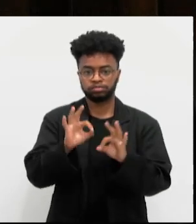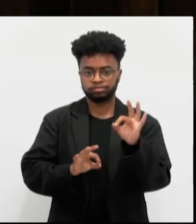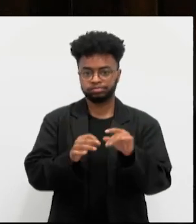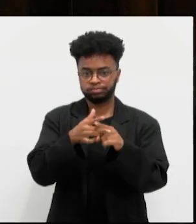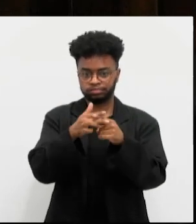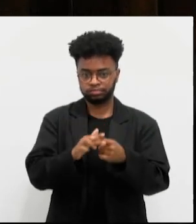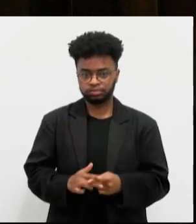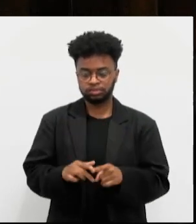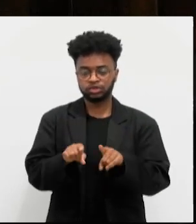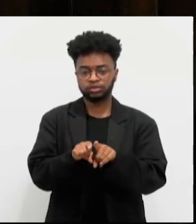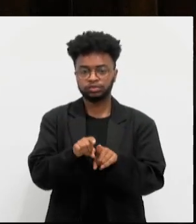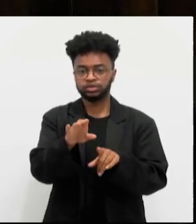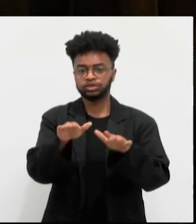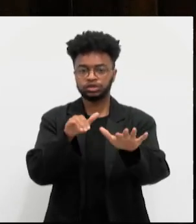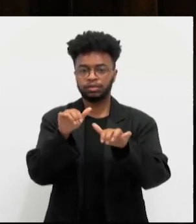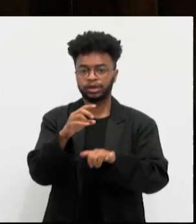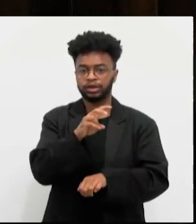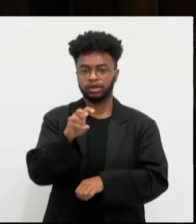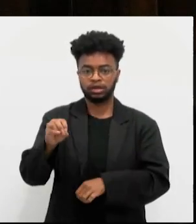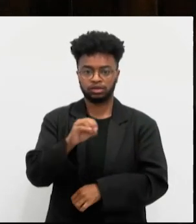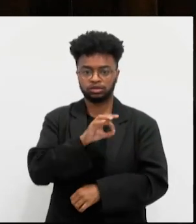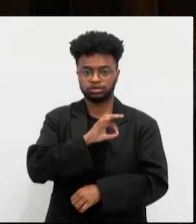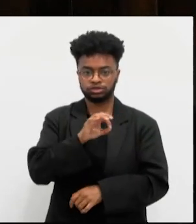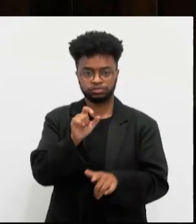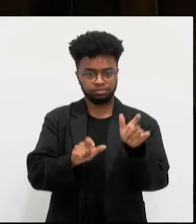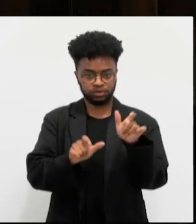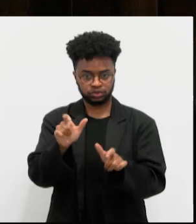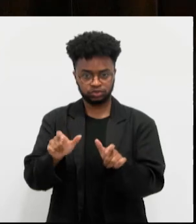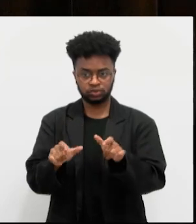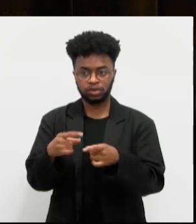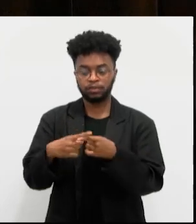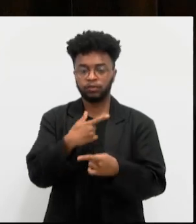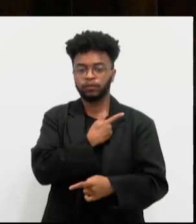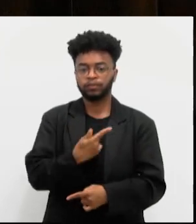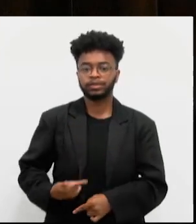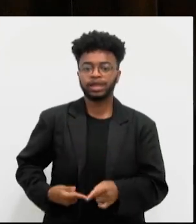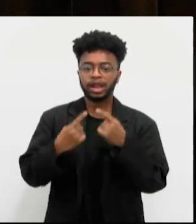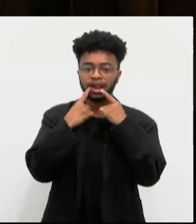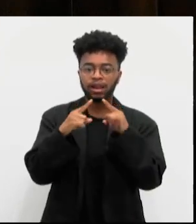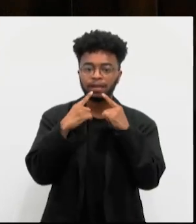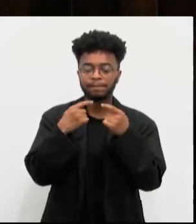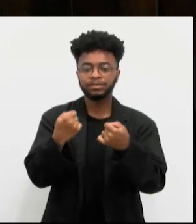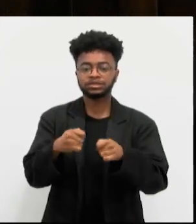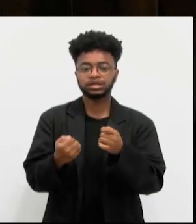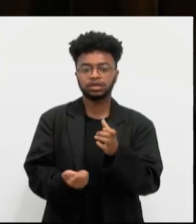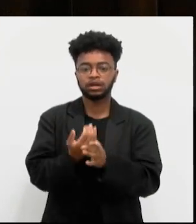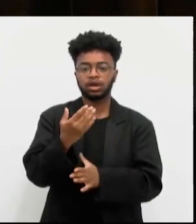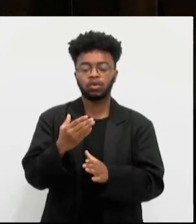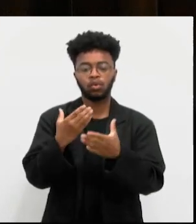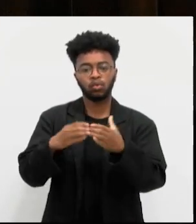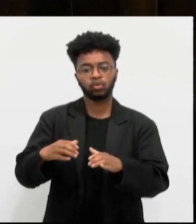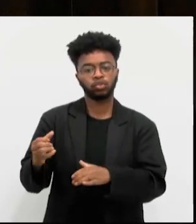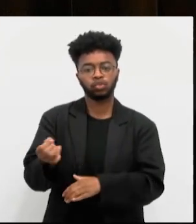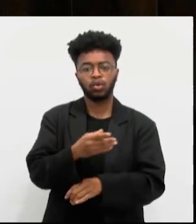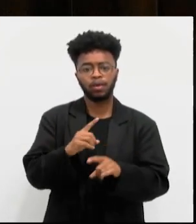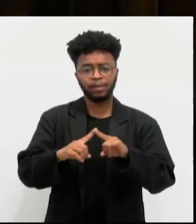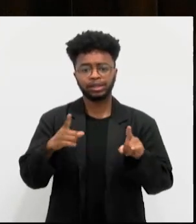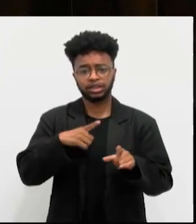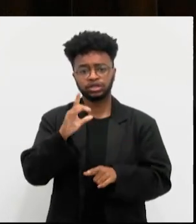esses 500. O governador vive reclamando que tem que fazer um novo concurso para soldados. Esses já estão